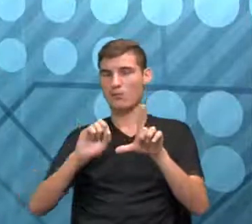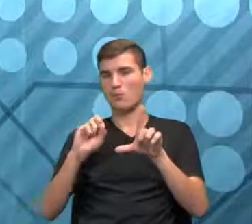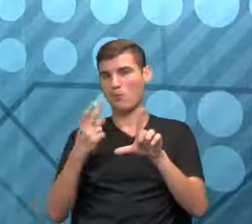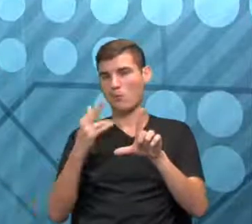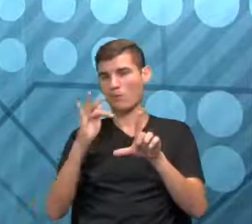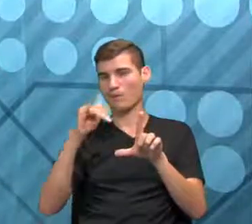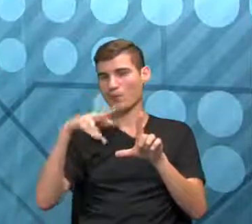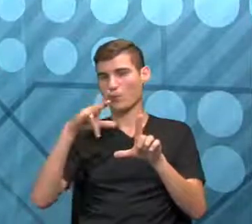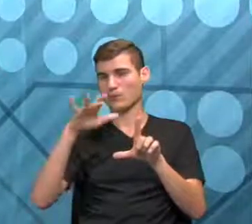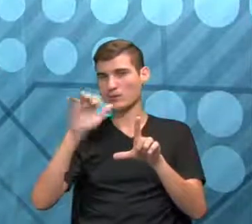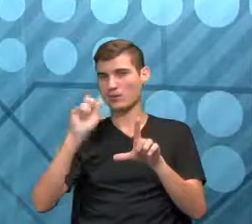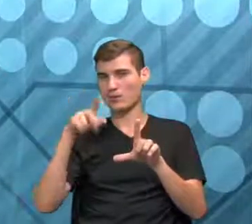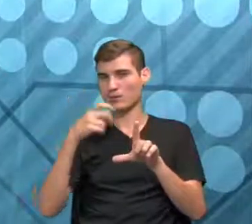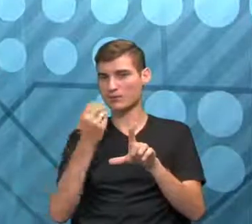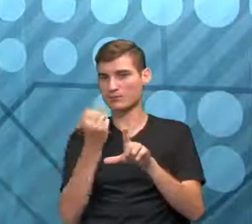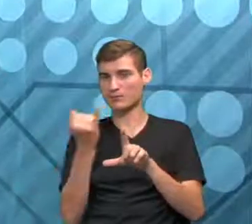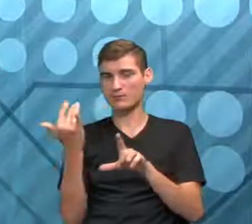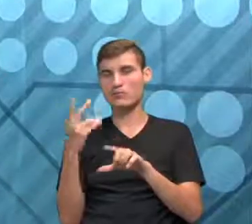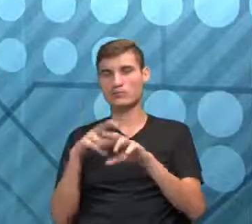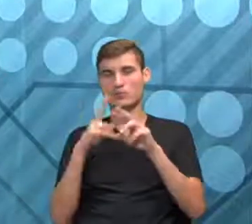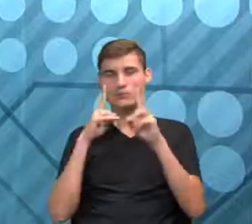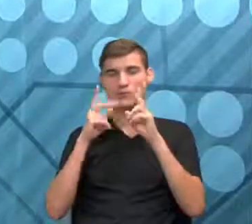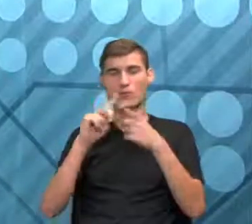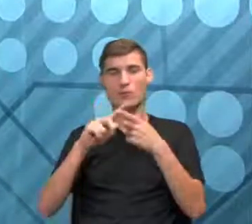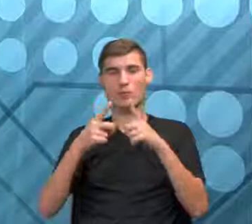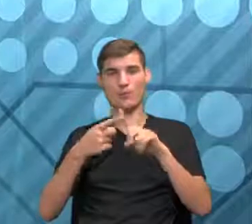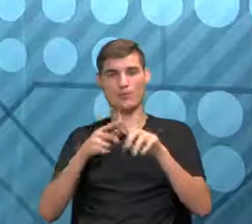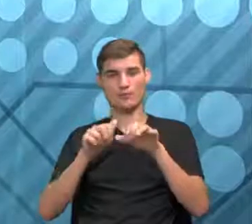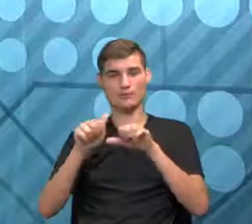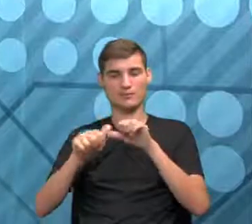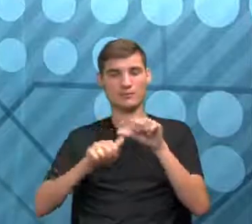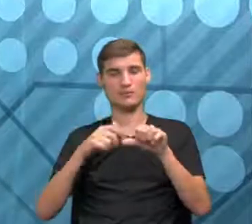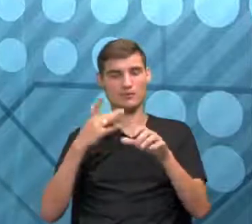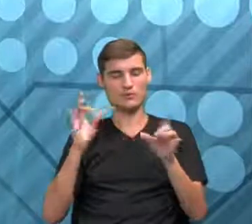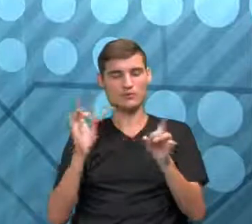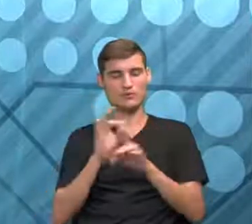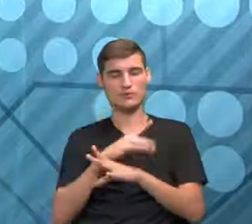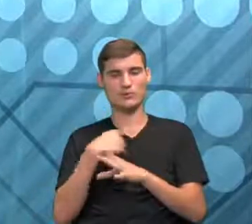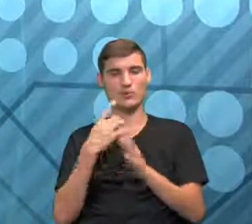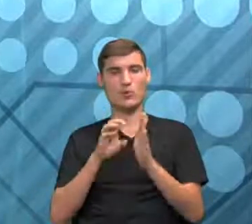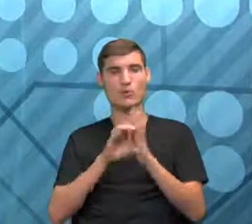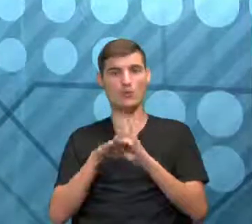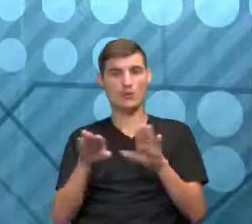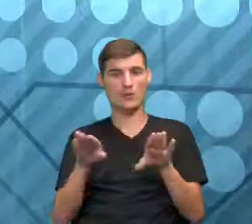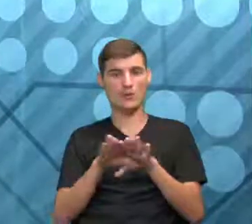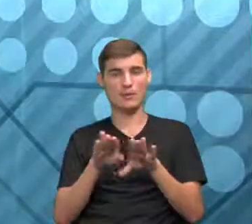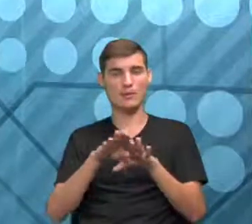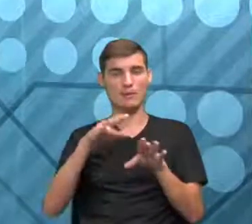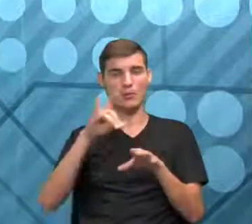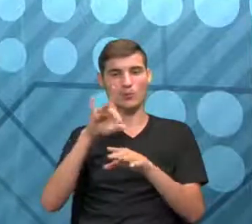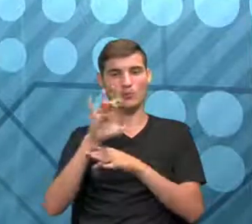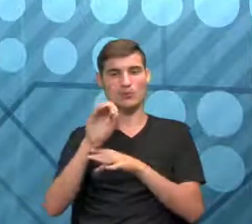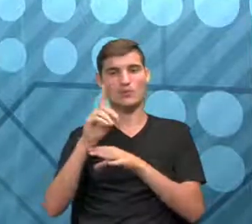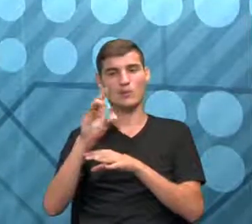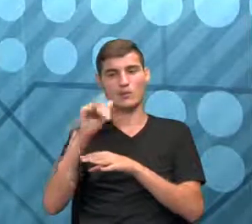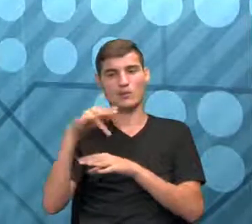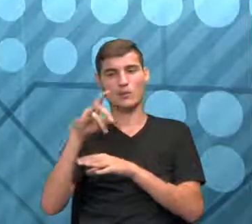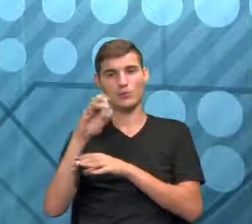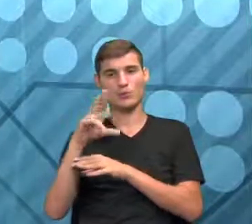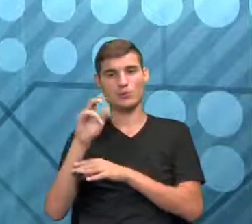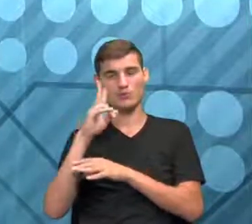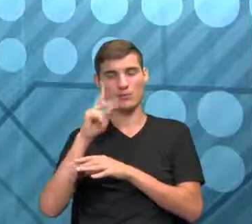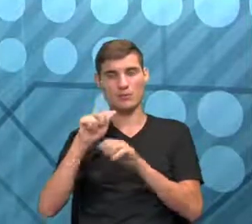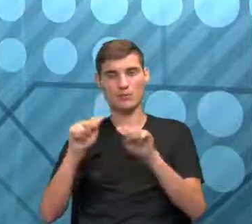assim que a gente consegue fazer uma combinação de modulações. E com isso a gente finaliza então esse conceito de modulação com